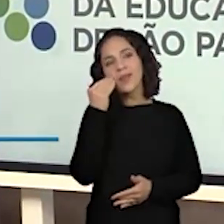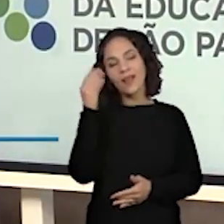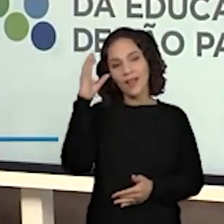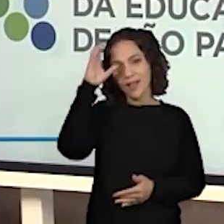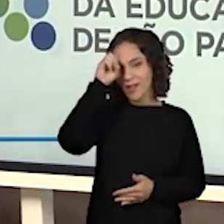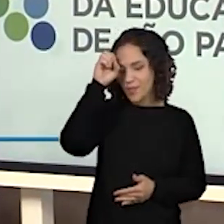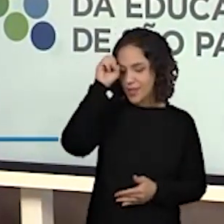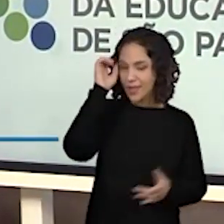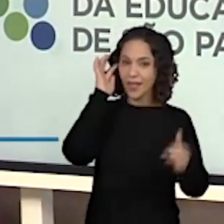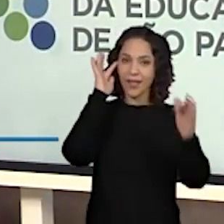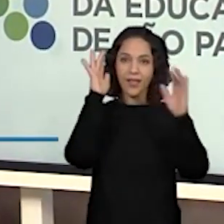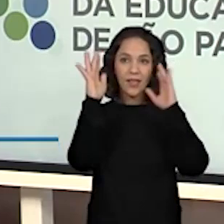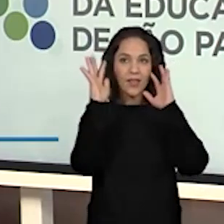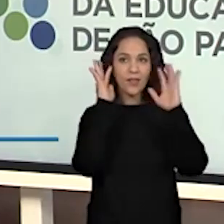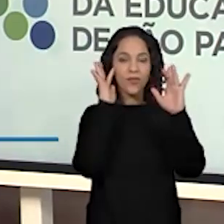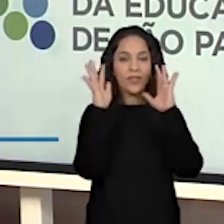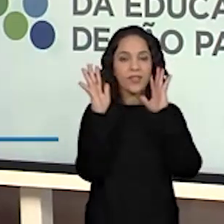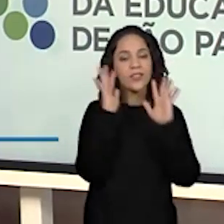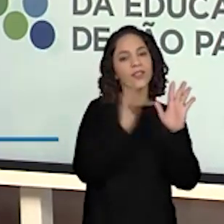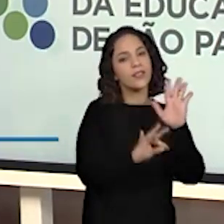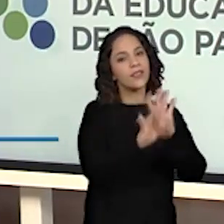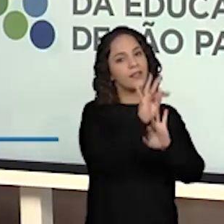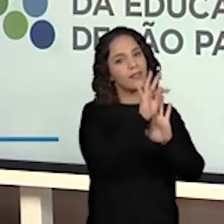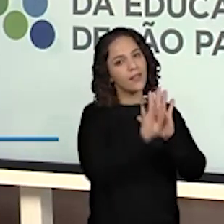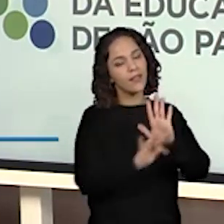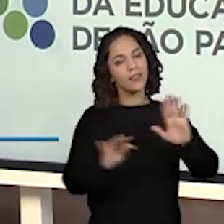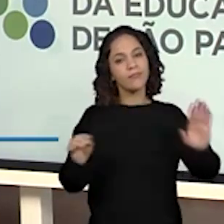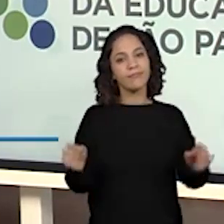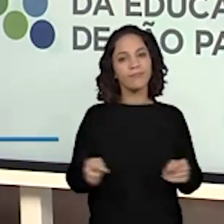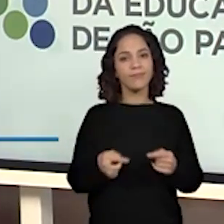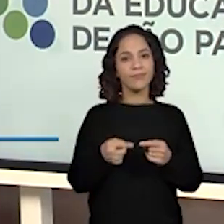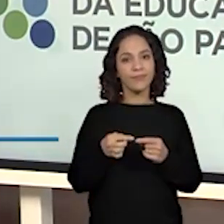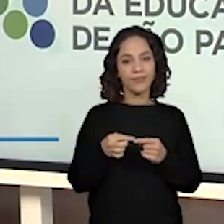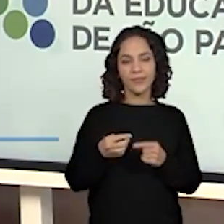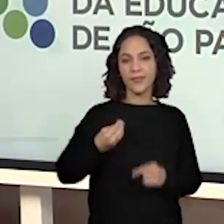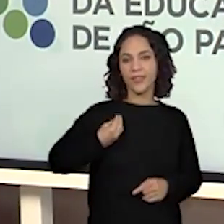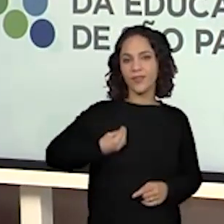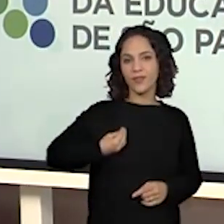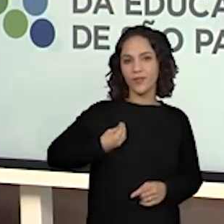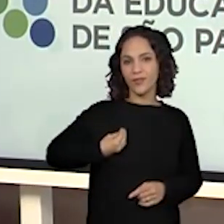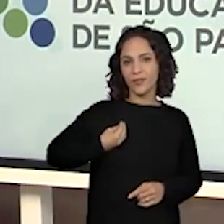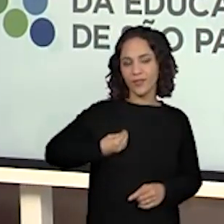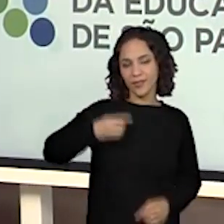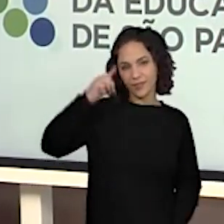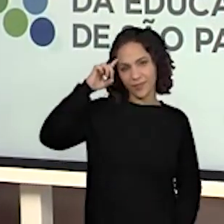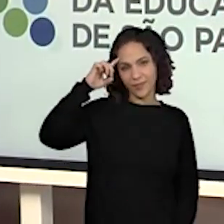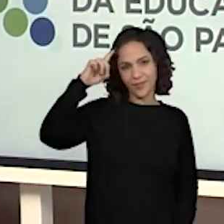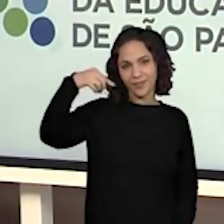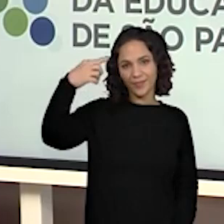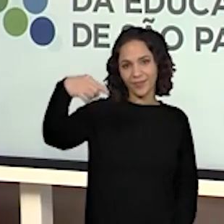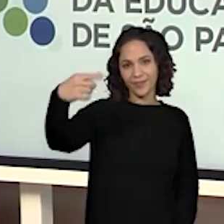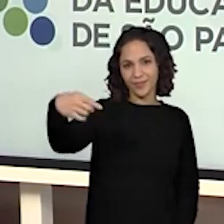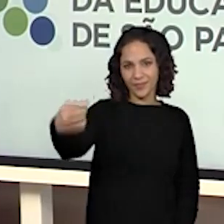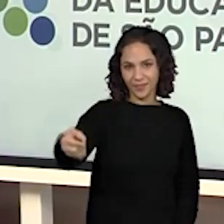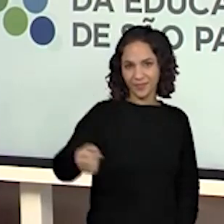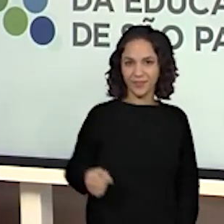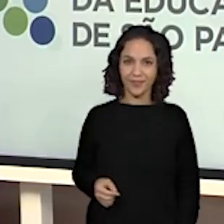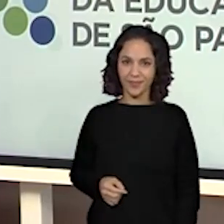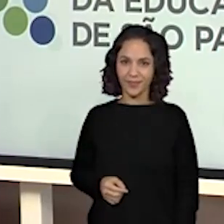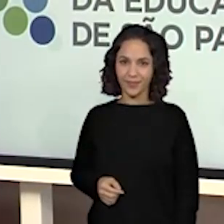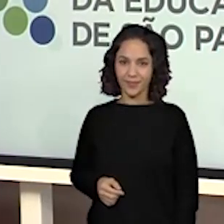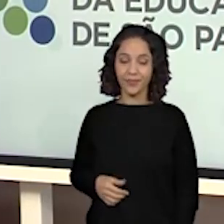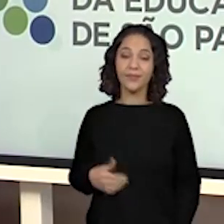e refletir sobre textos relacionados à vida cotidiana.